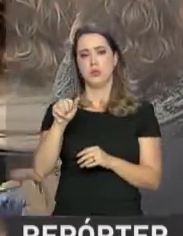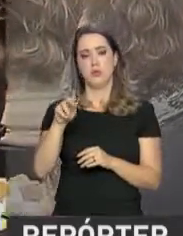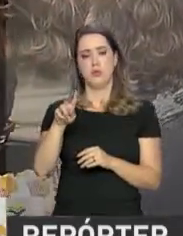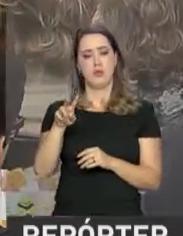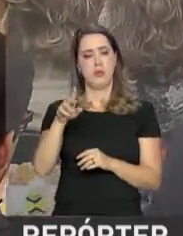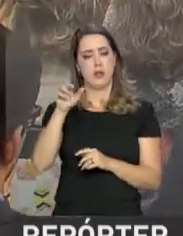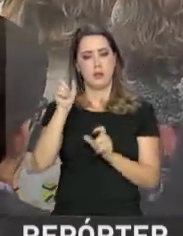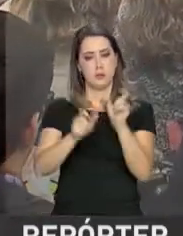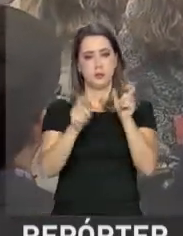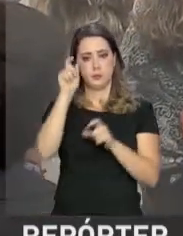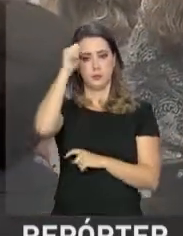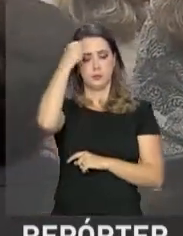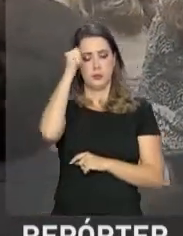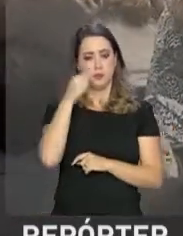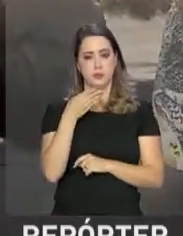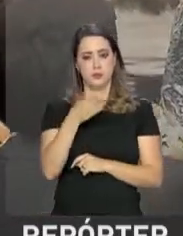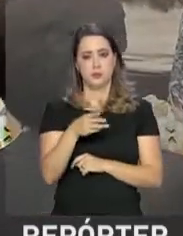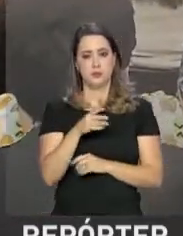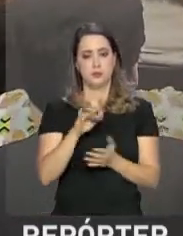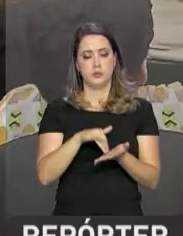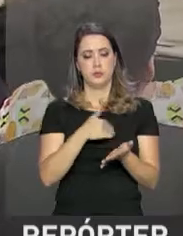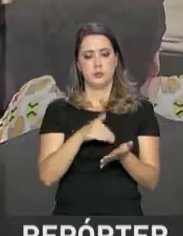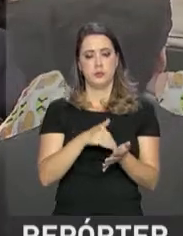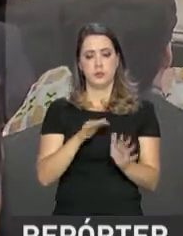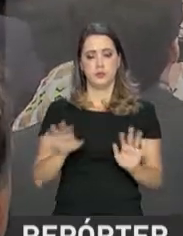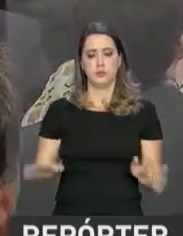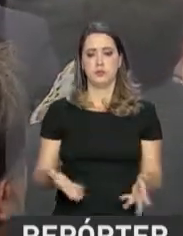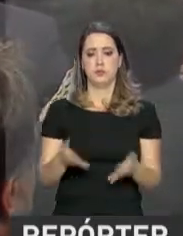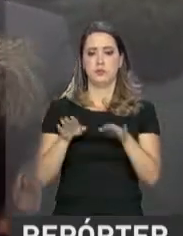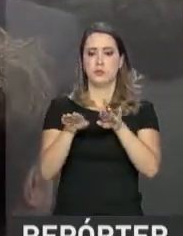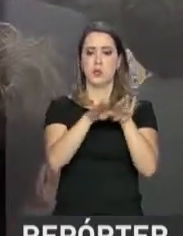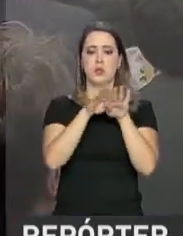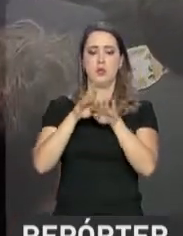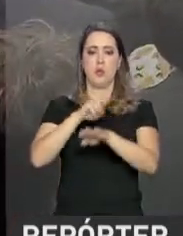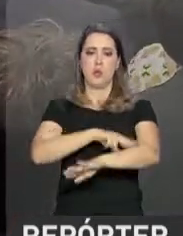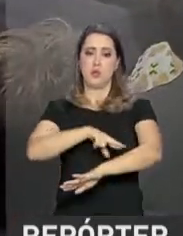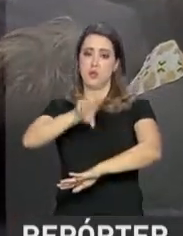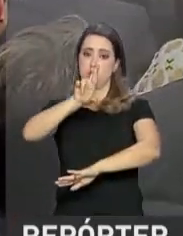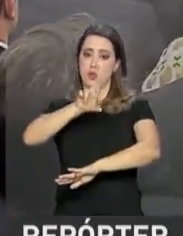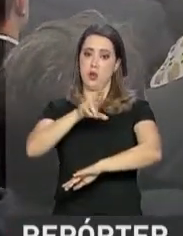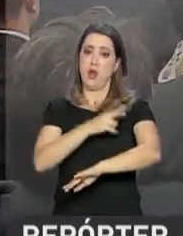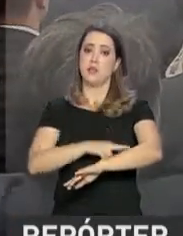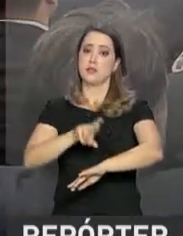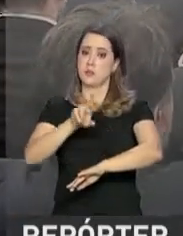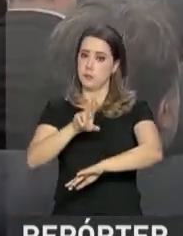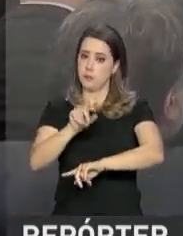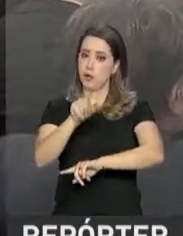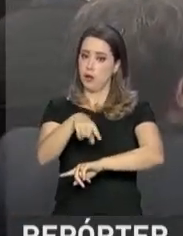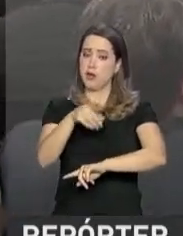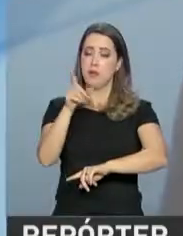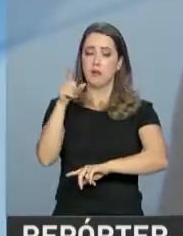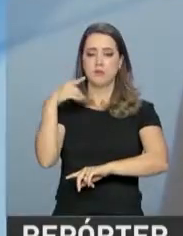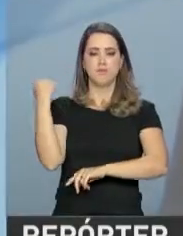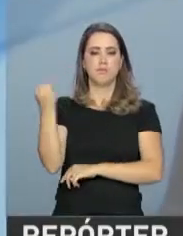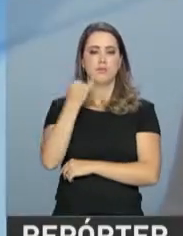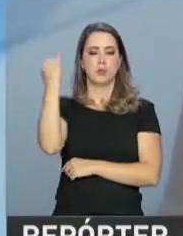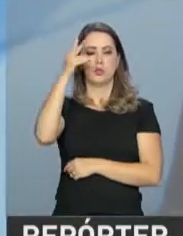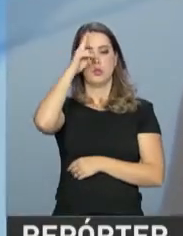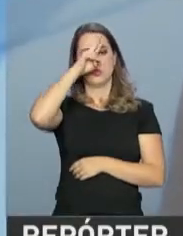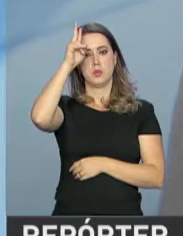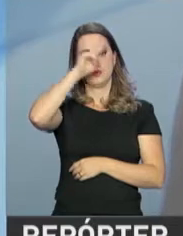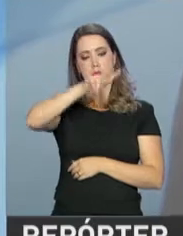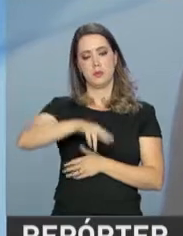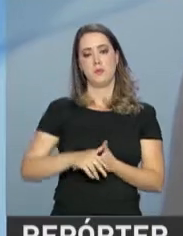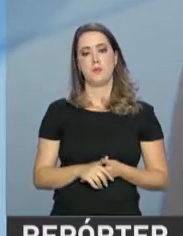negros. Para o secretário nacional de Políticas de Promoção da Igualdade Racial, o decreto é uma ação histórica. Esta ação, que também